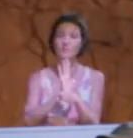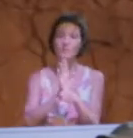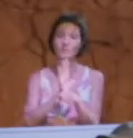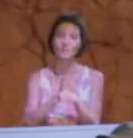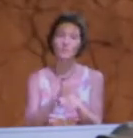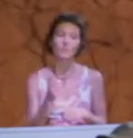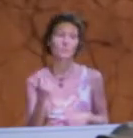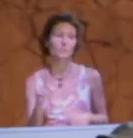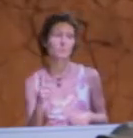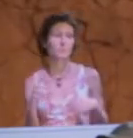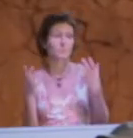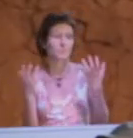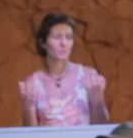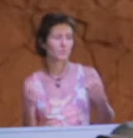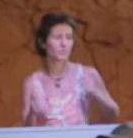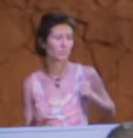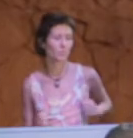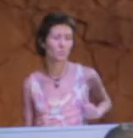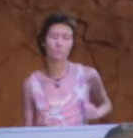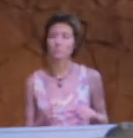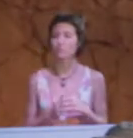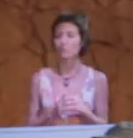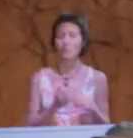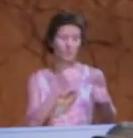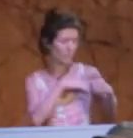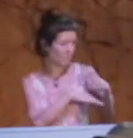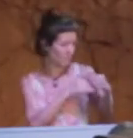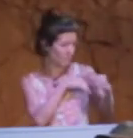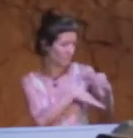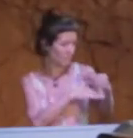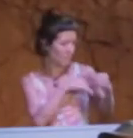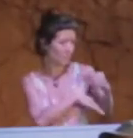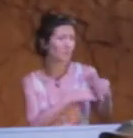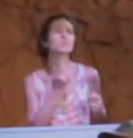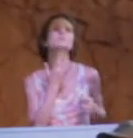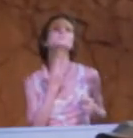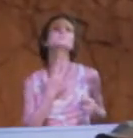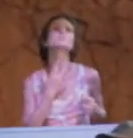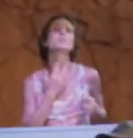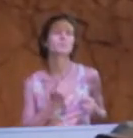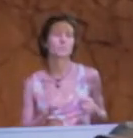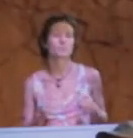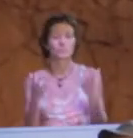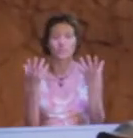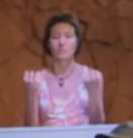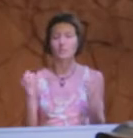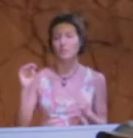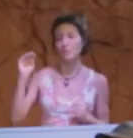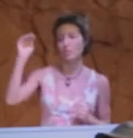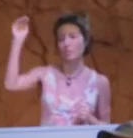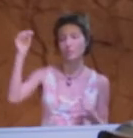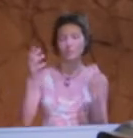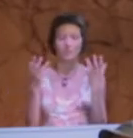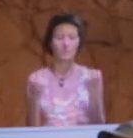bolsa e com aquela bolsa guardar os três grandes desejos dela, que era ser grande, ser homem e ser escritora. E aí eu